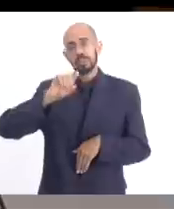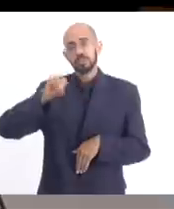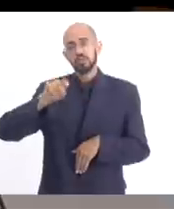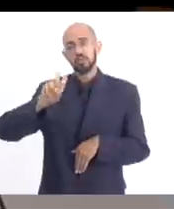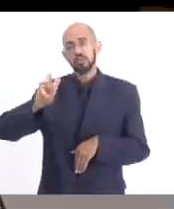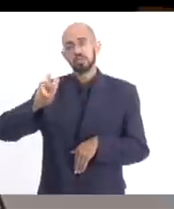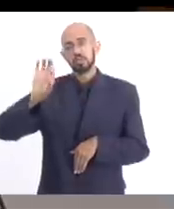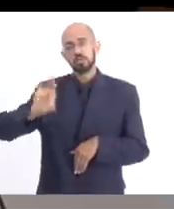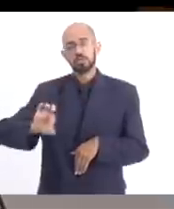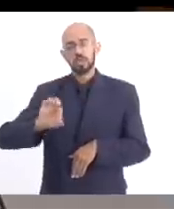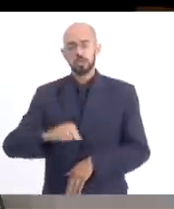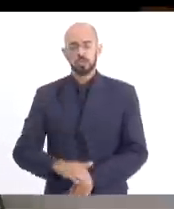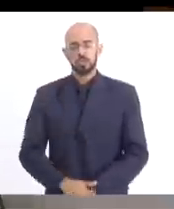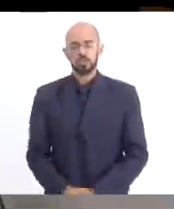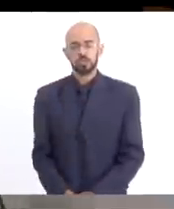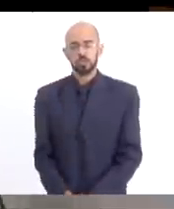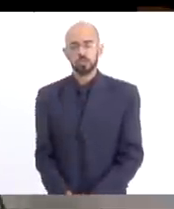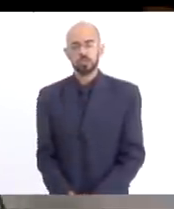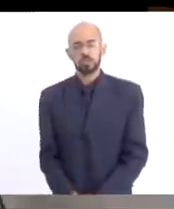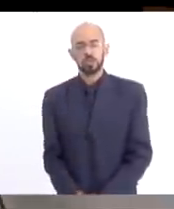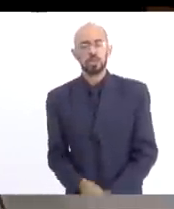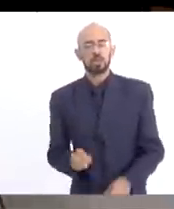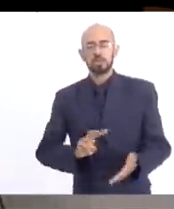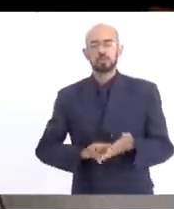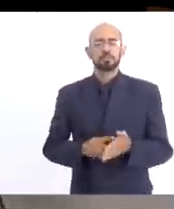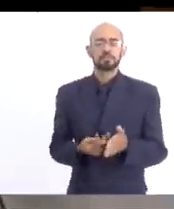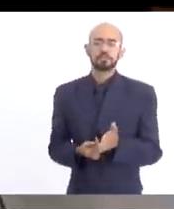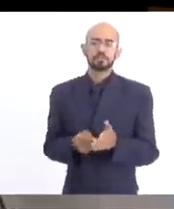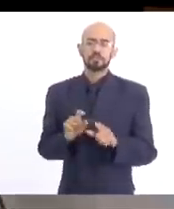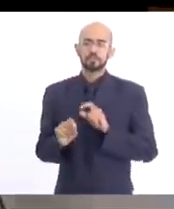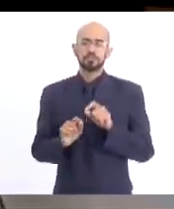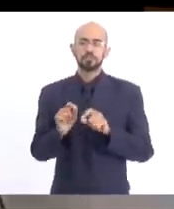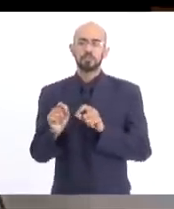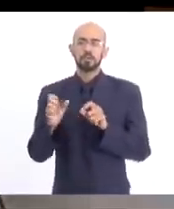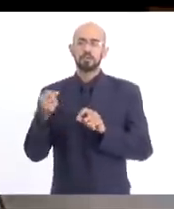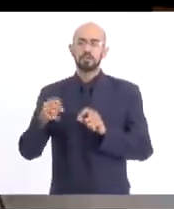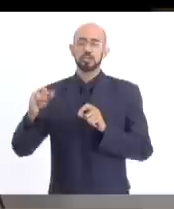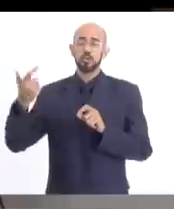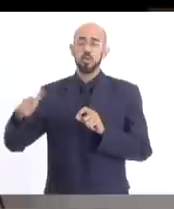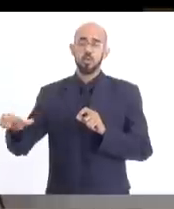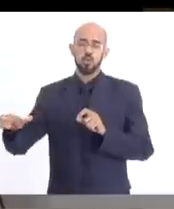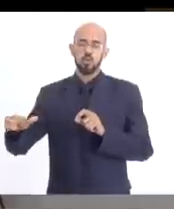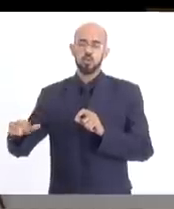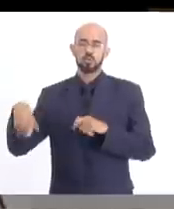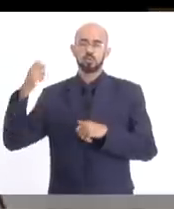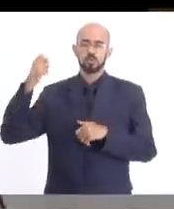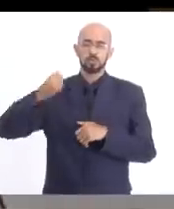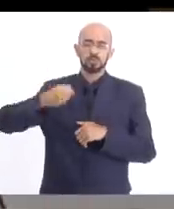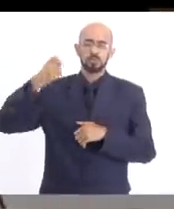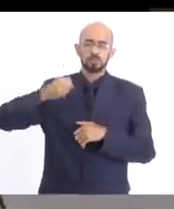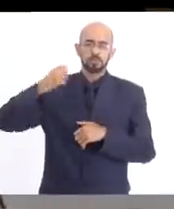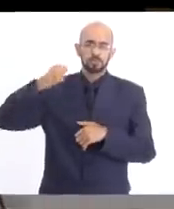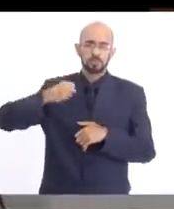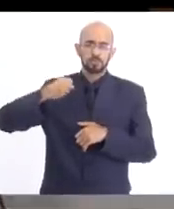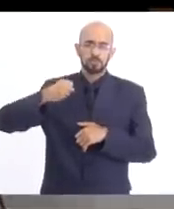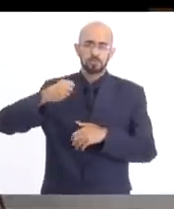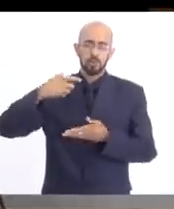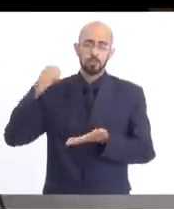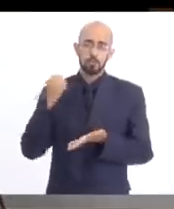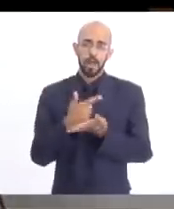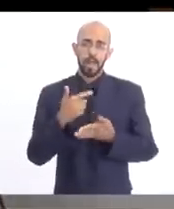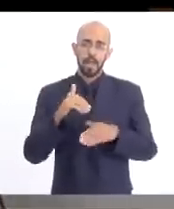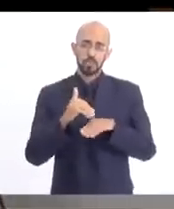10,5%. Se os outros inativos e pensionistas só vão pagar acima do